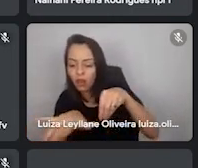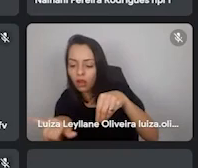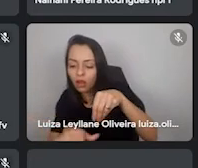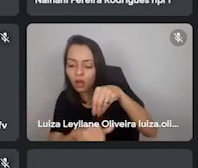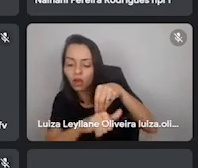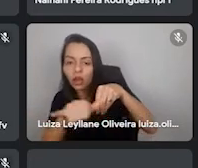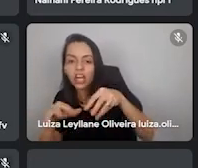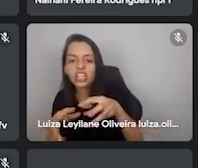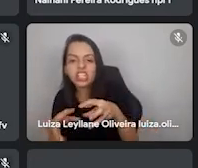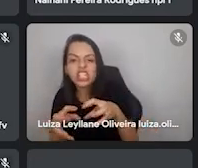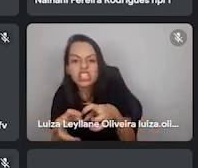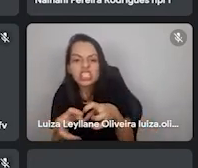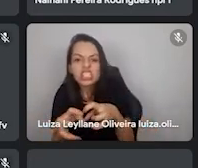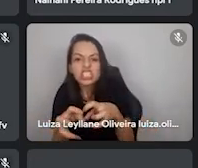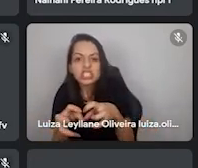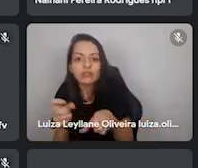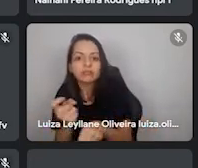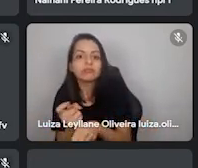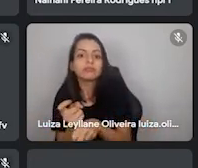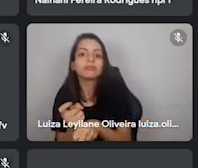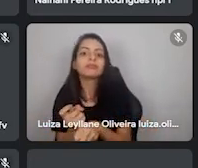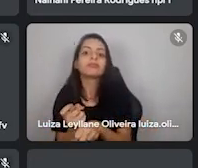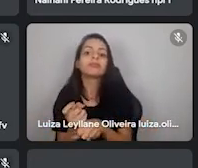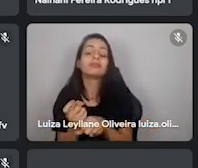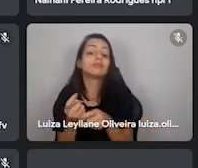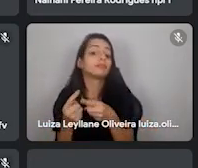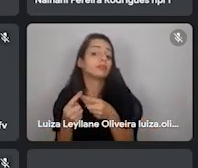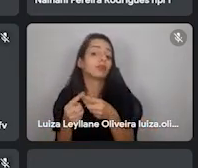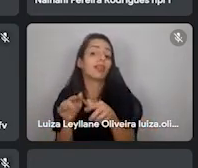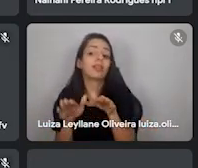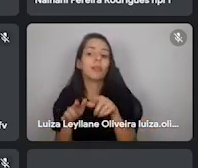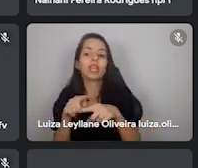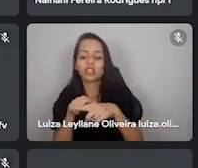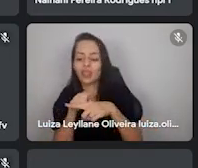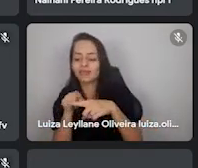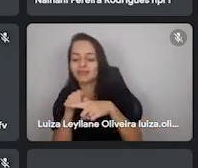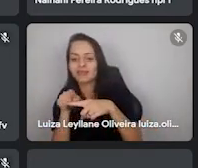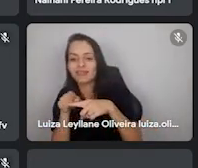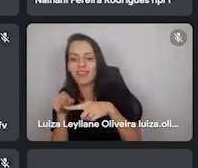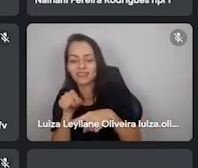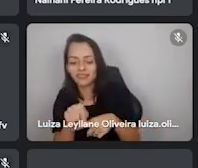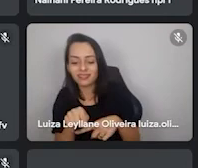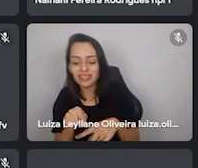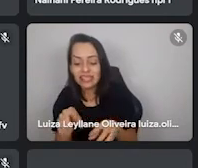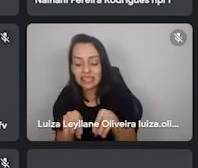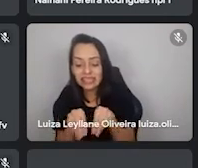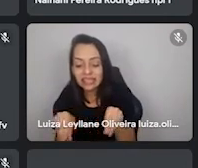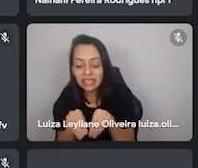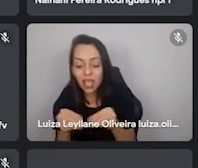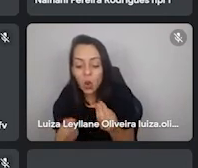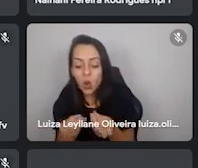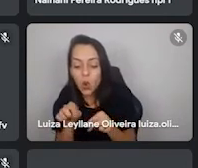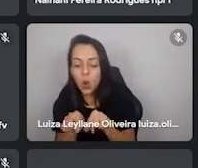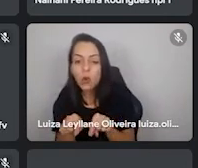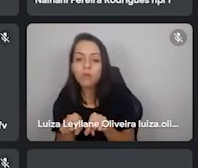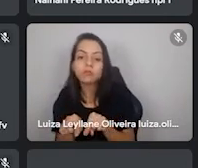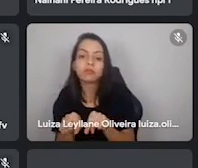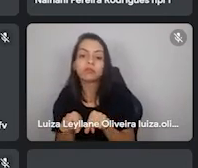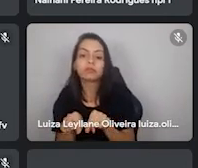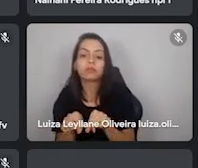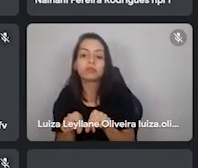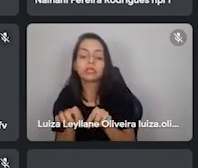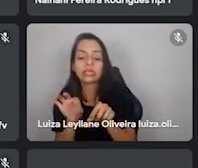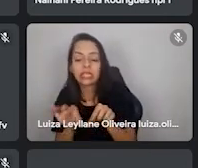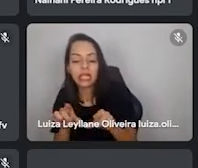Por quê? Dependendo da resistência ali da terra e a distância de um aterramento